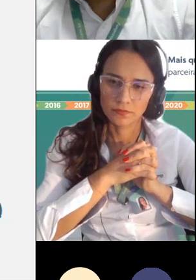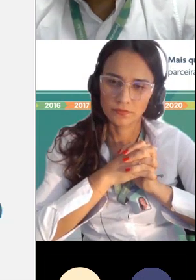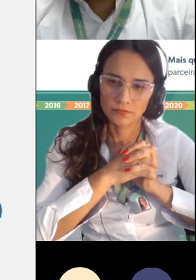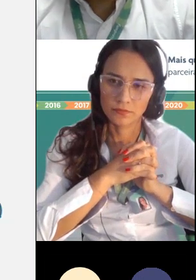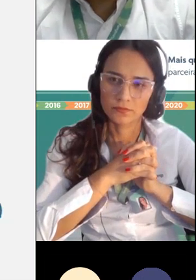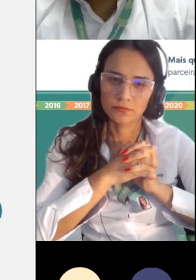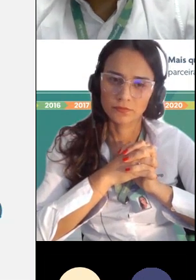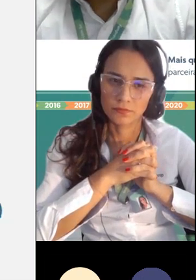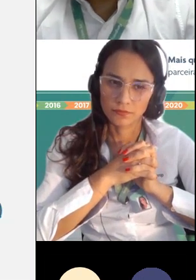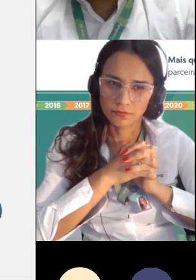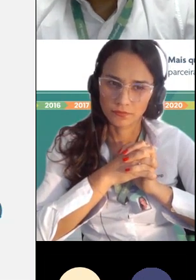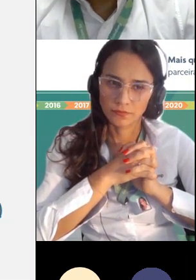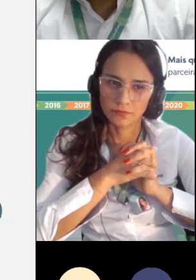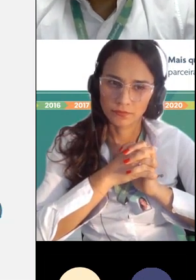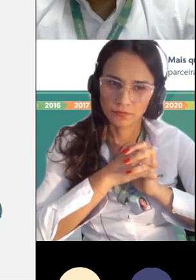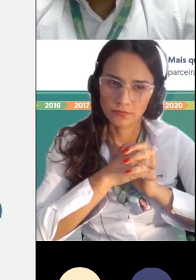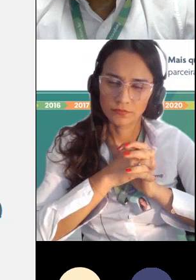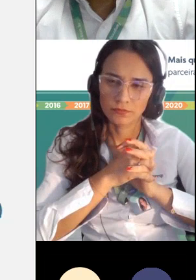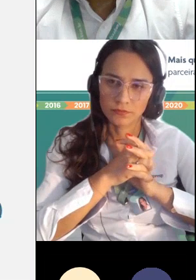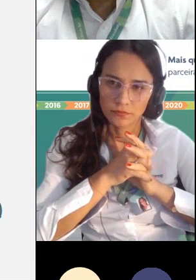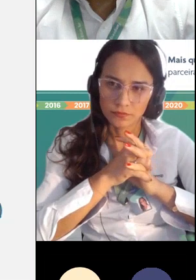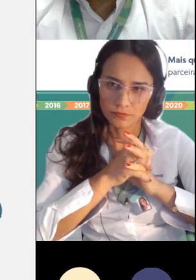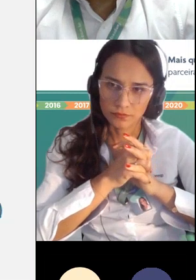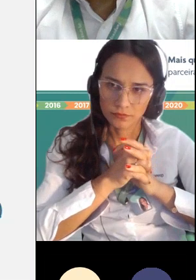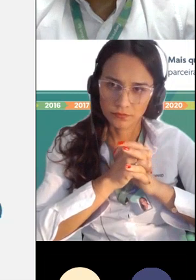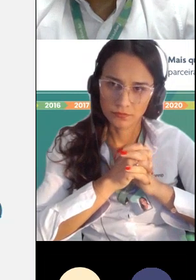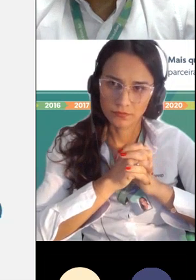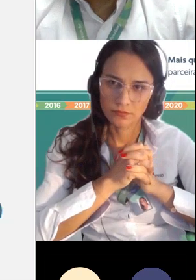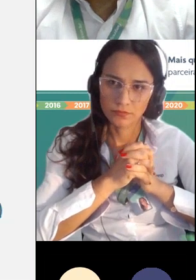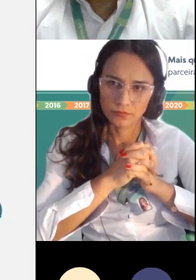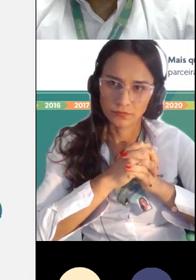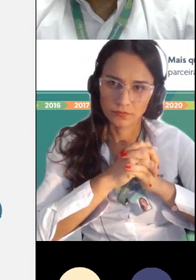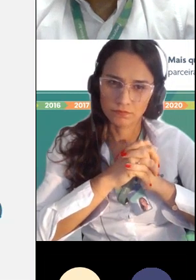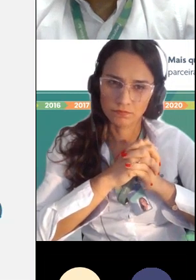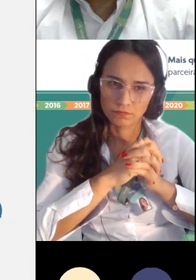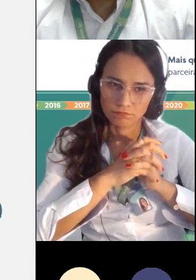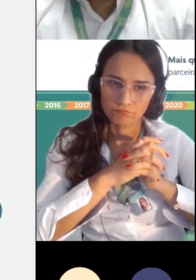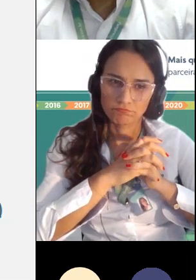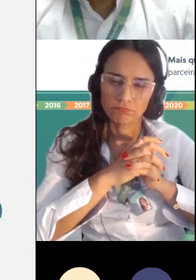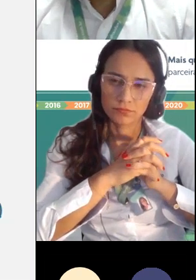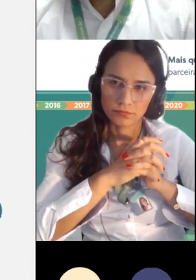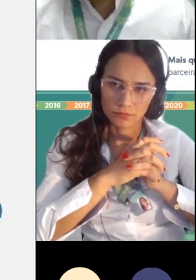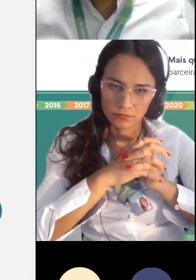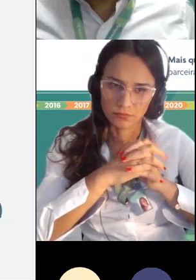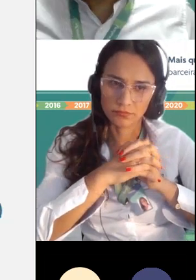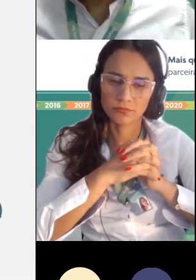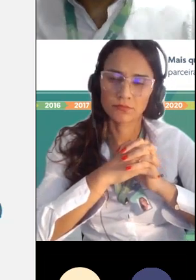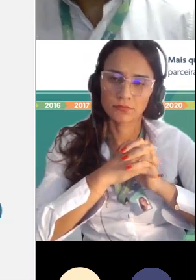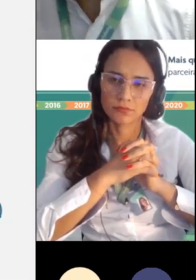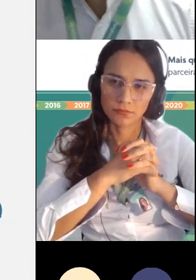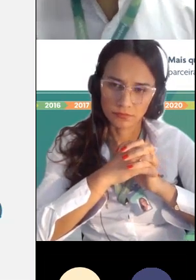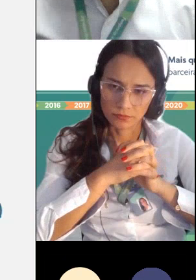um beneficiário, seria 60% da invalidez. Se você tiver 2, 70%. Se você tiver